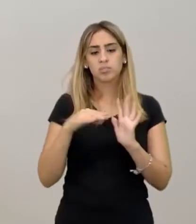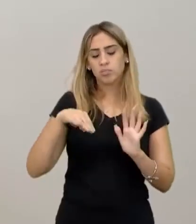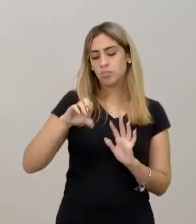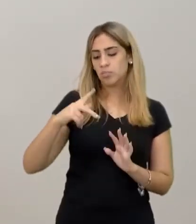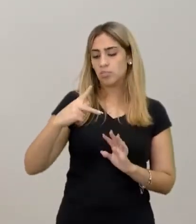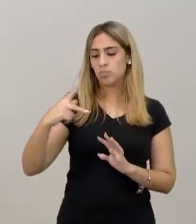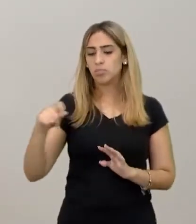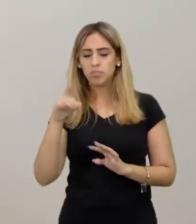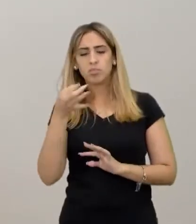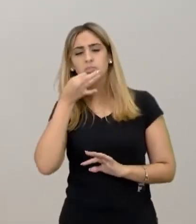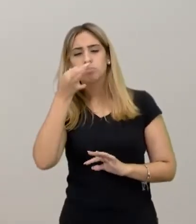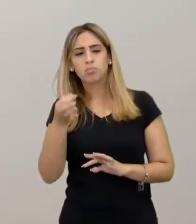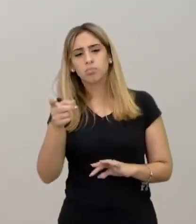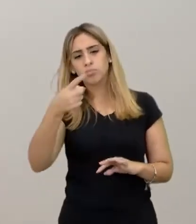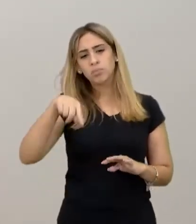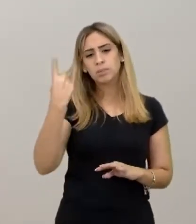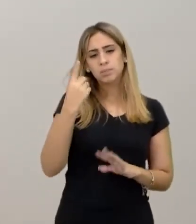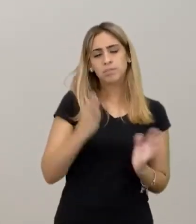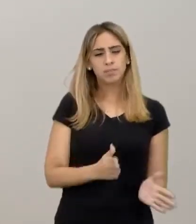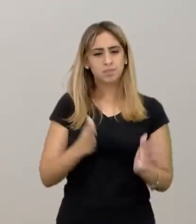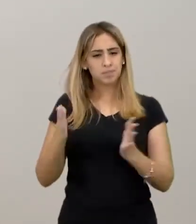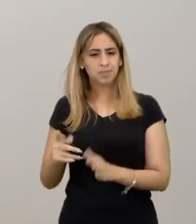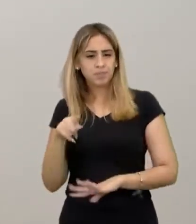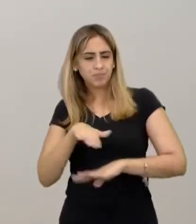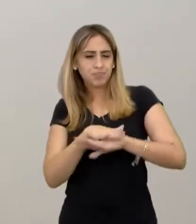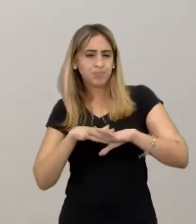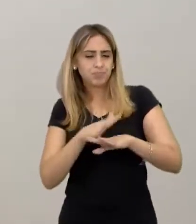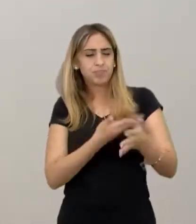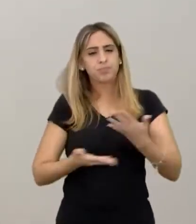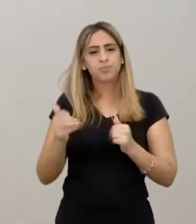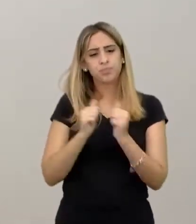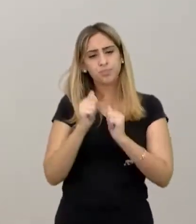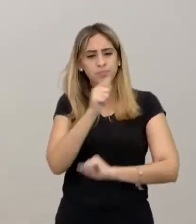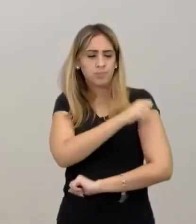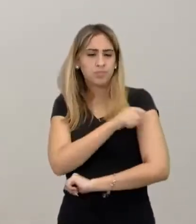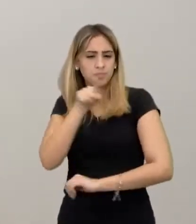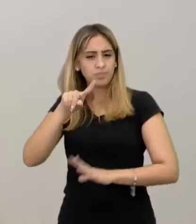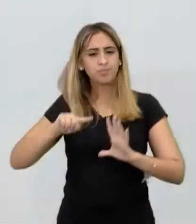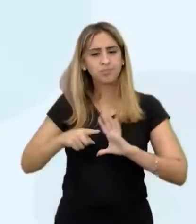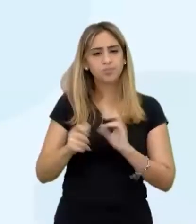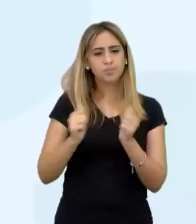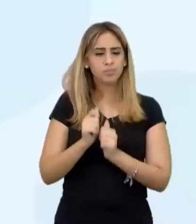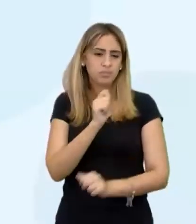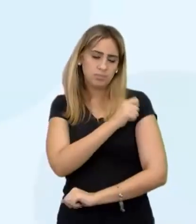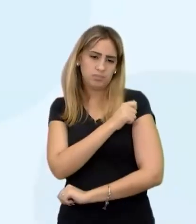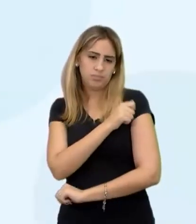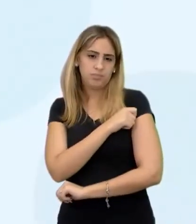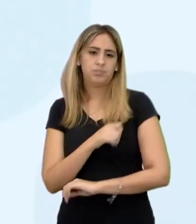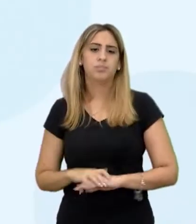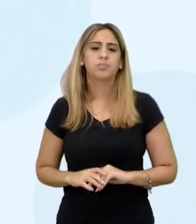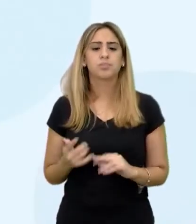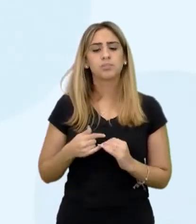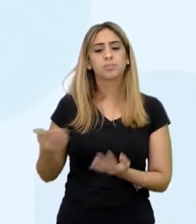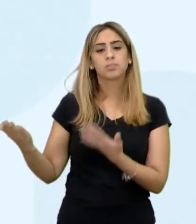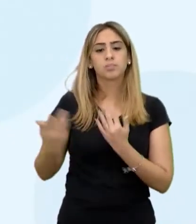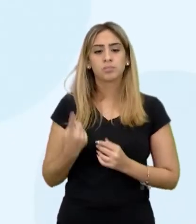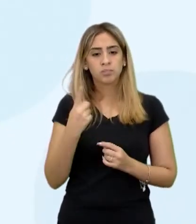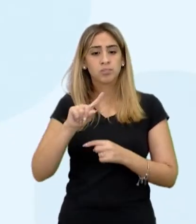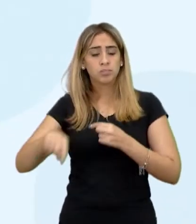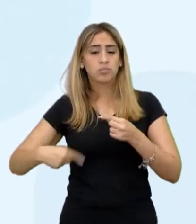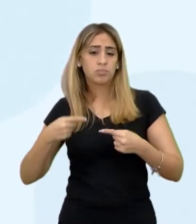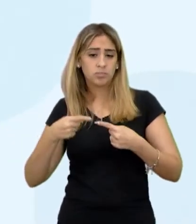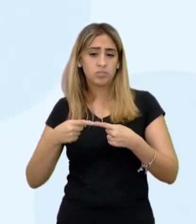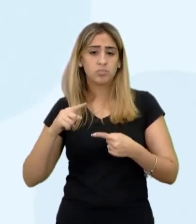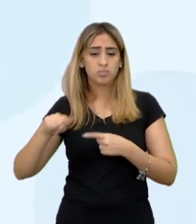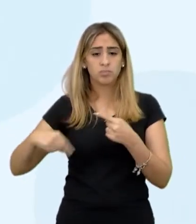mapa, ele sugere esse primeiro momento, essa conversa com os estudantes, né, esse aprofundamento com os estudantes. E aí eu trouxe aqui um objetivo,